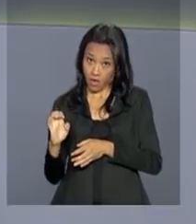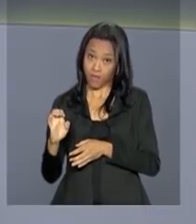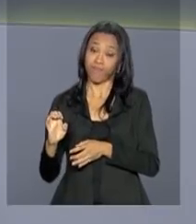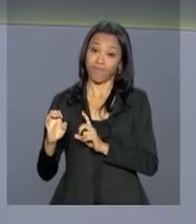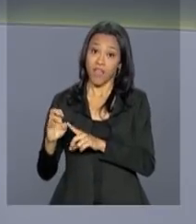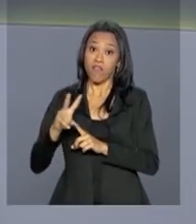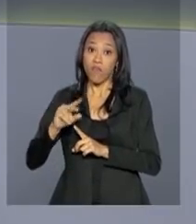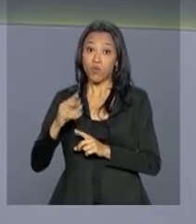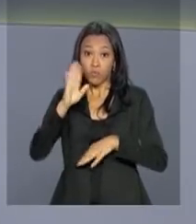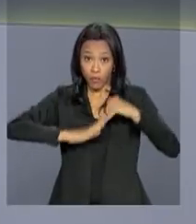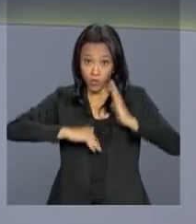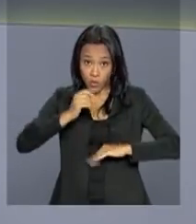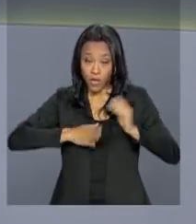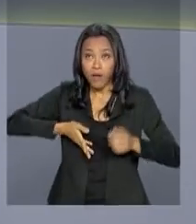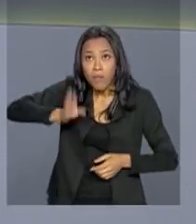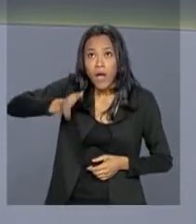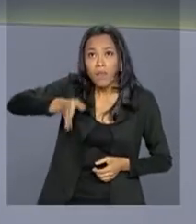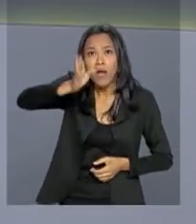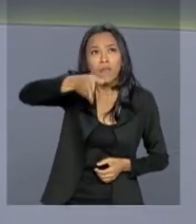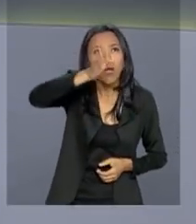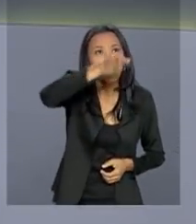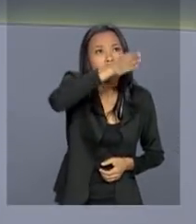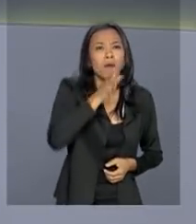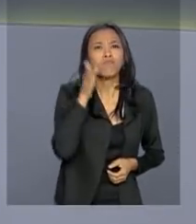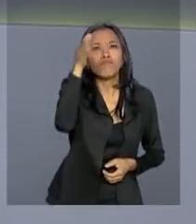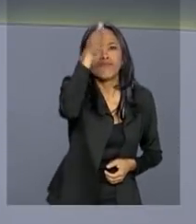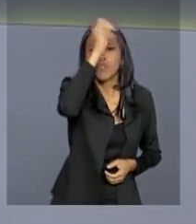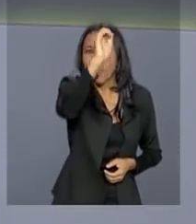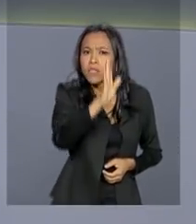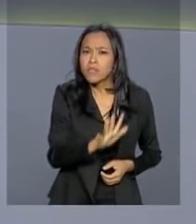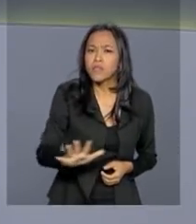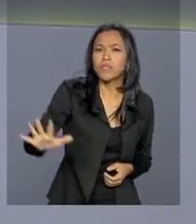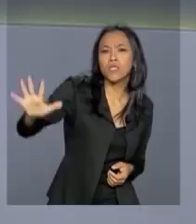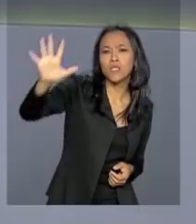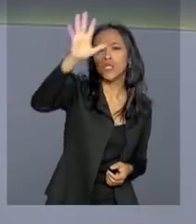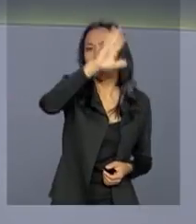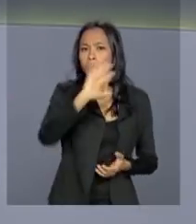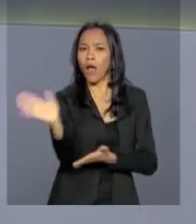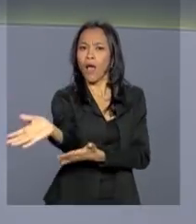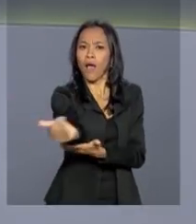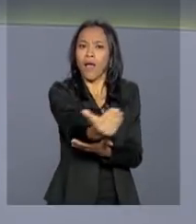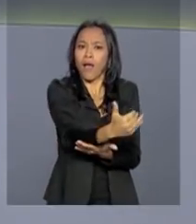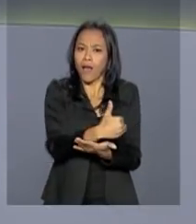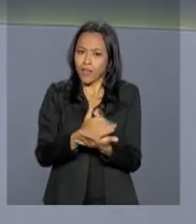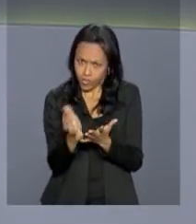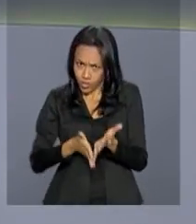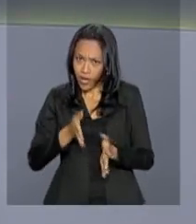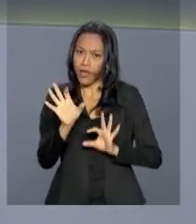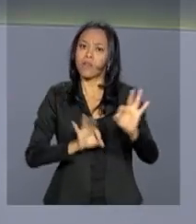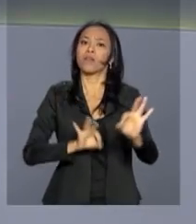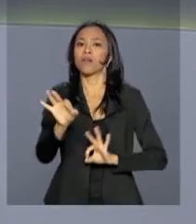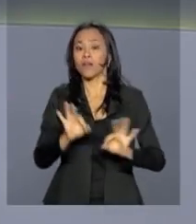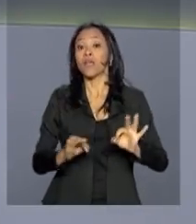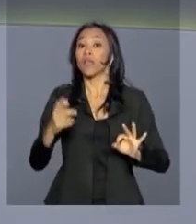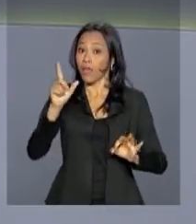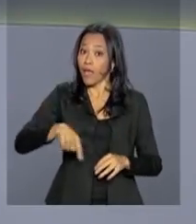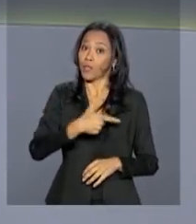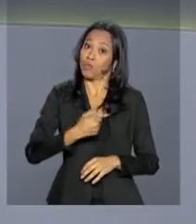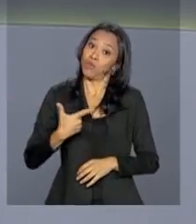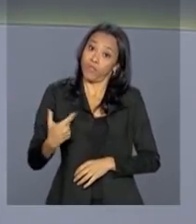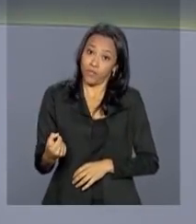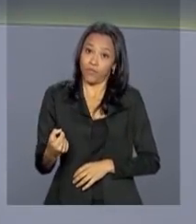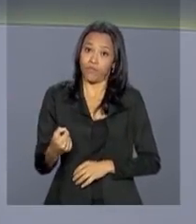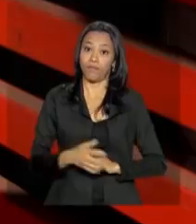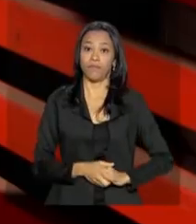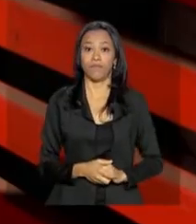percorrer todo o país levantando os números já começaram a se preparar o próximo censo vai ser em 2020